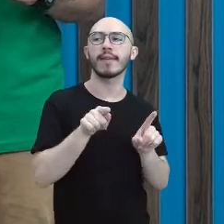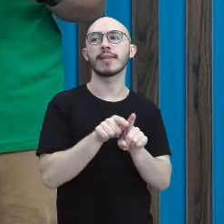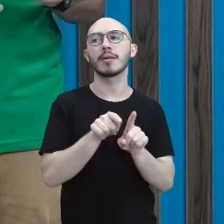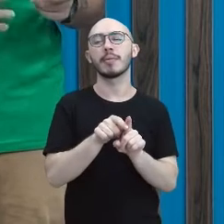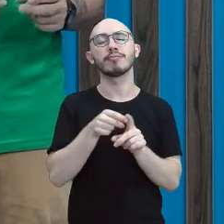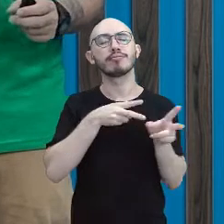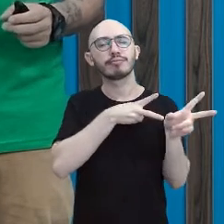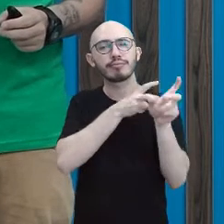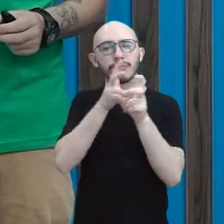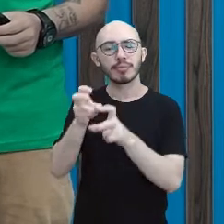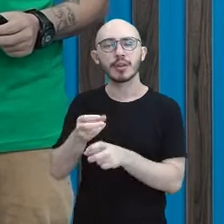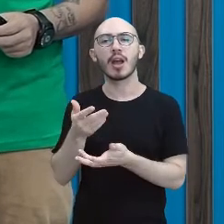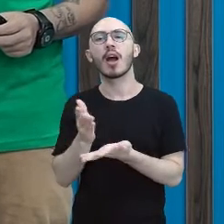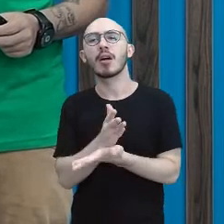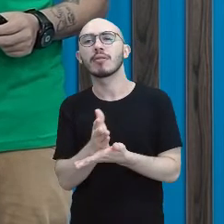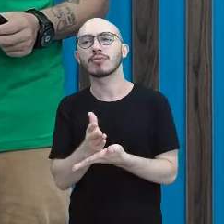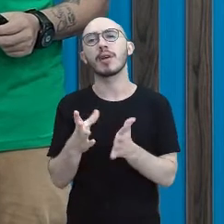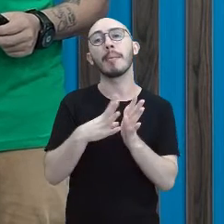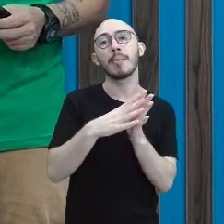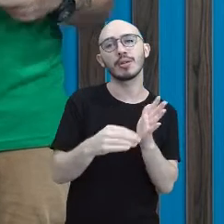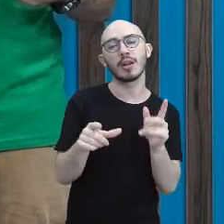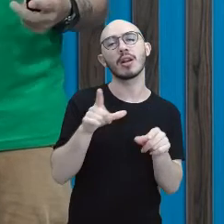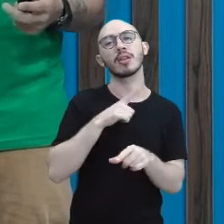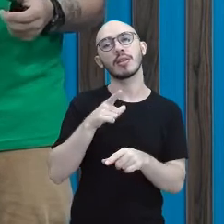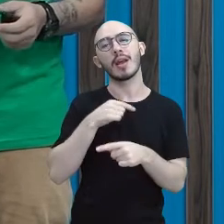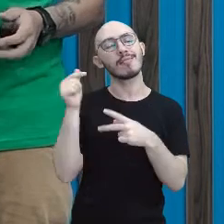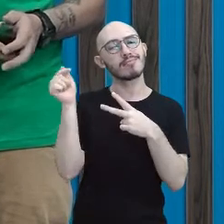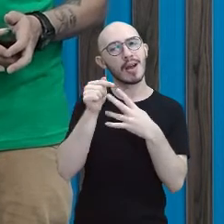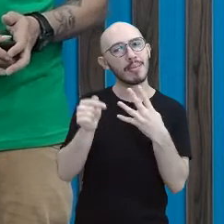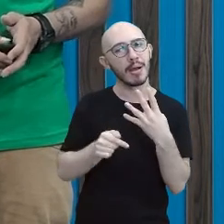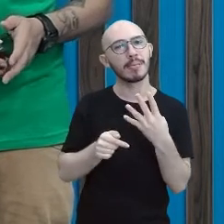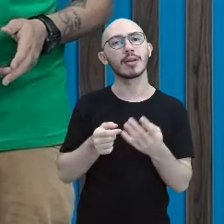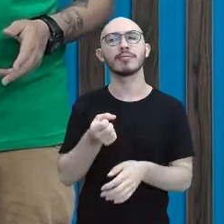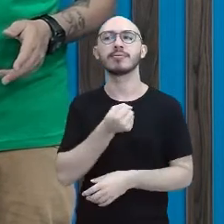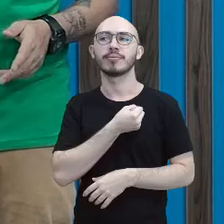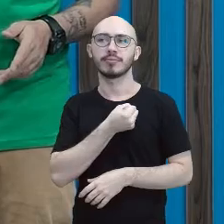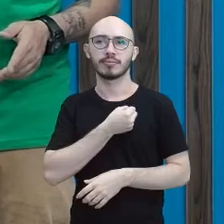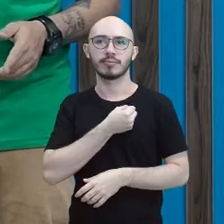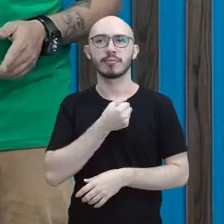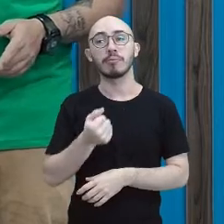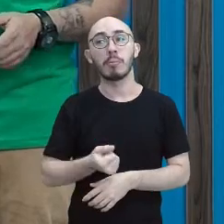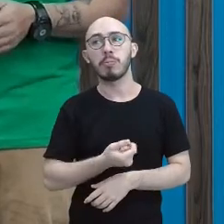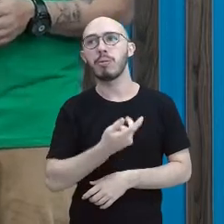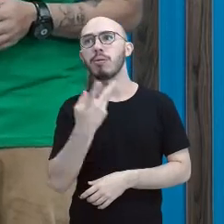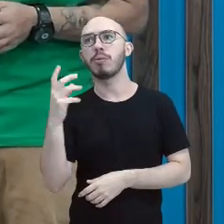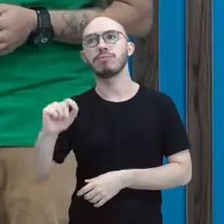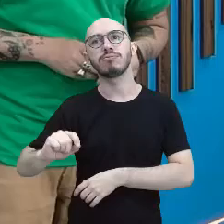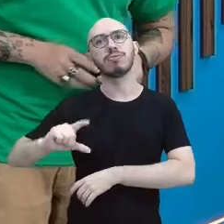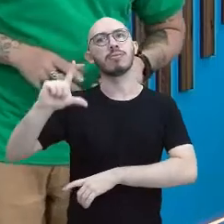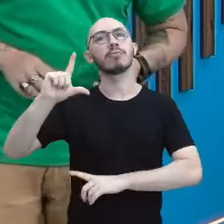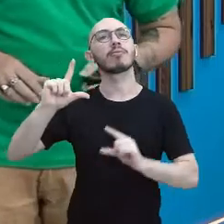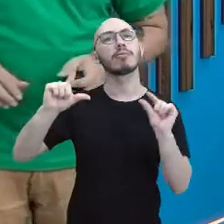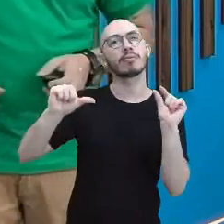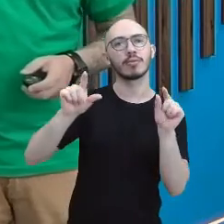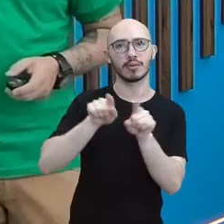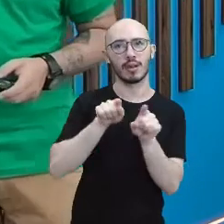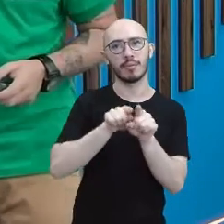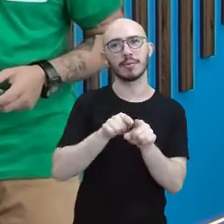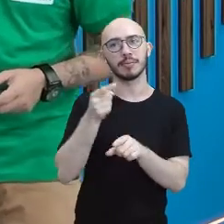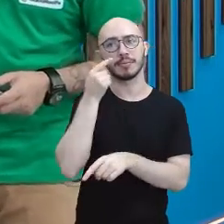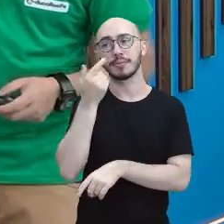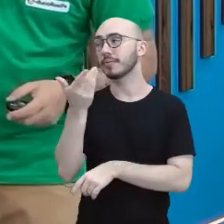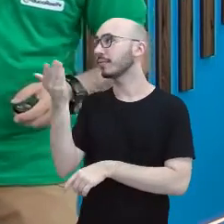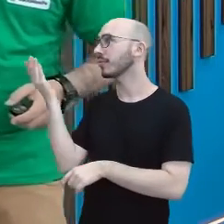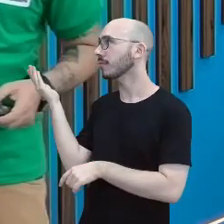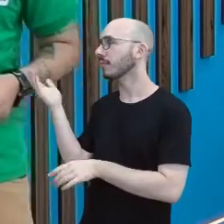tentar observar alguns padrões que vão aparecendo para esses números muito grandes e números pequenos. Então, vamos aqui na tela perceber o